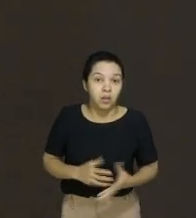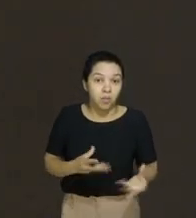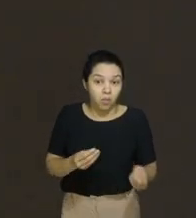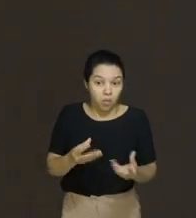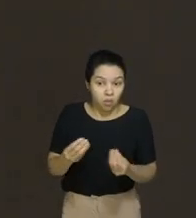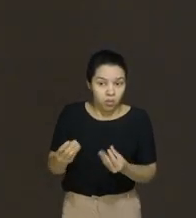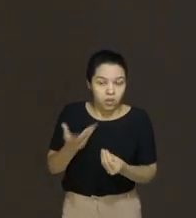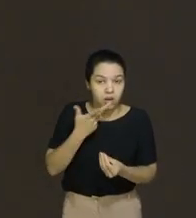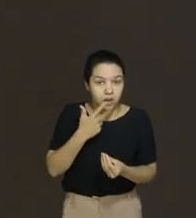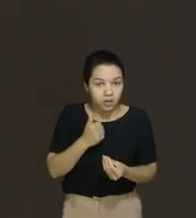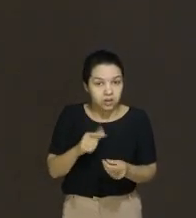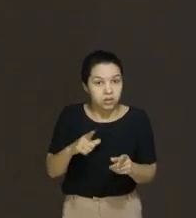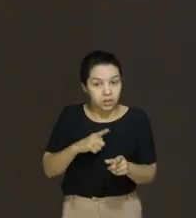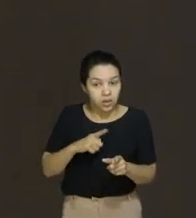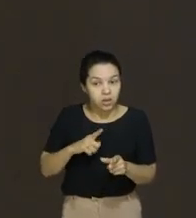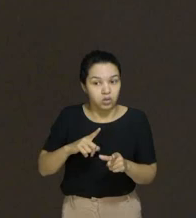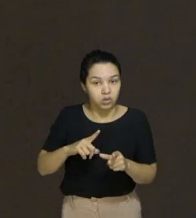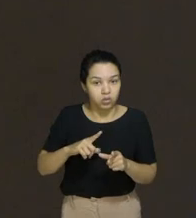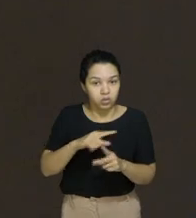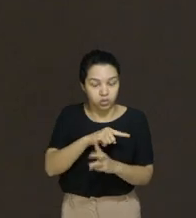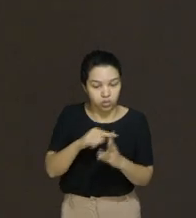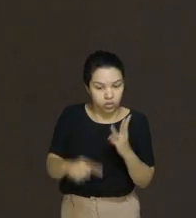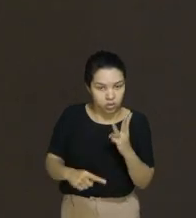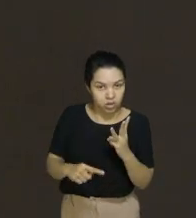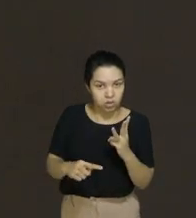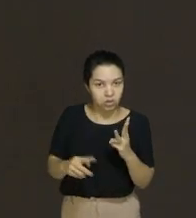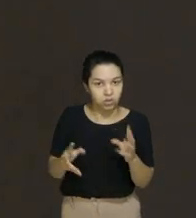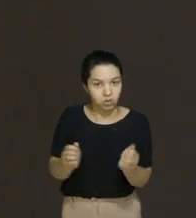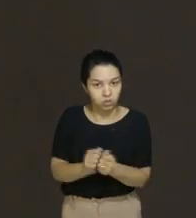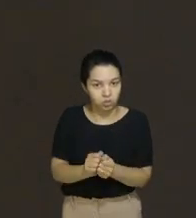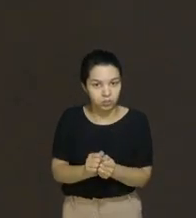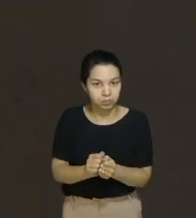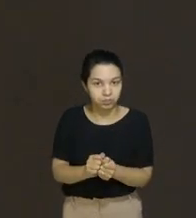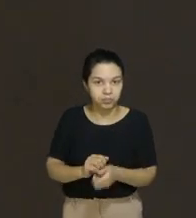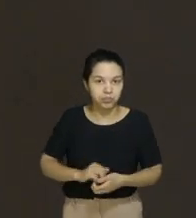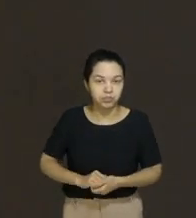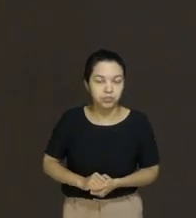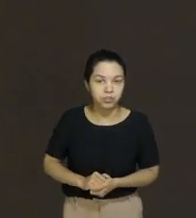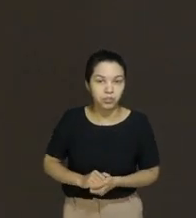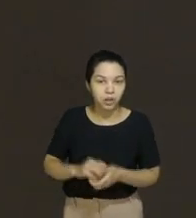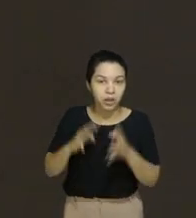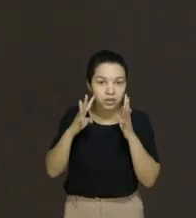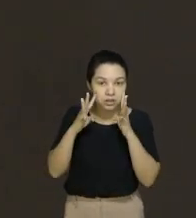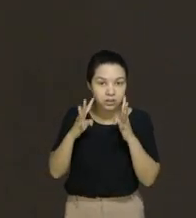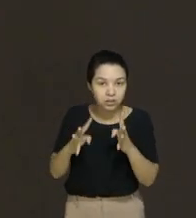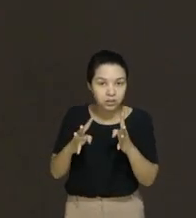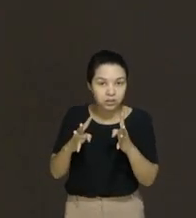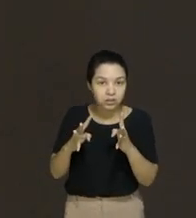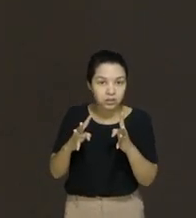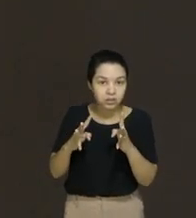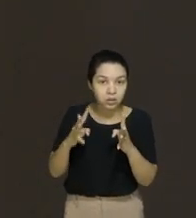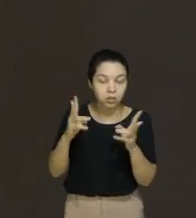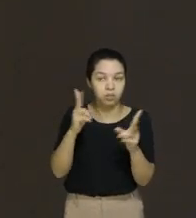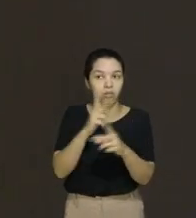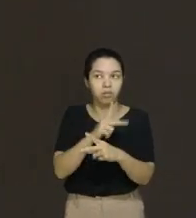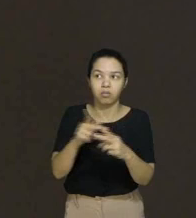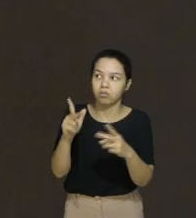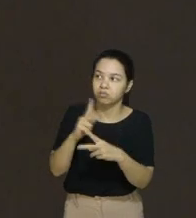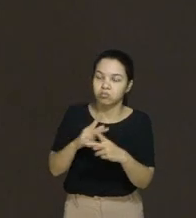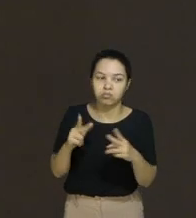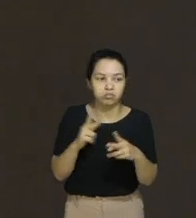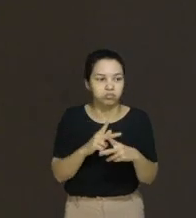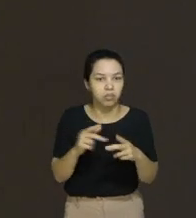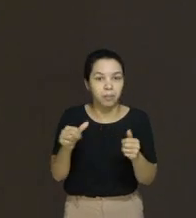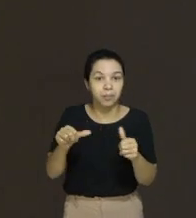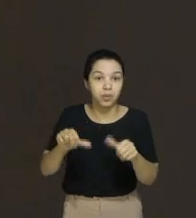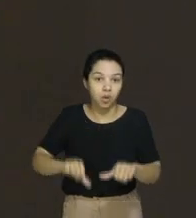combinados. O predomínio desatento é pior para a criança, é melhor para a escola,